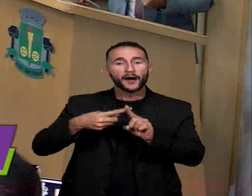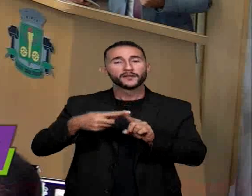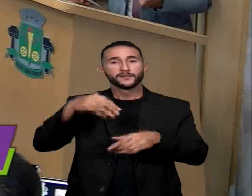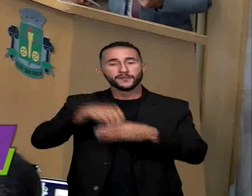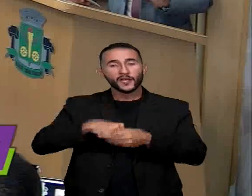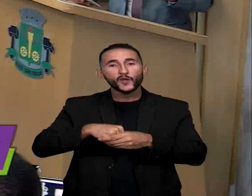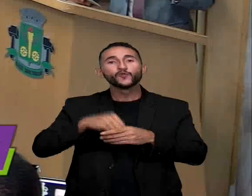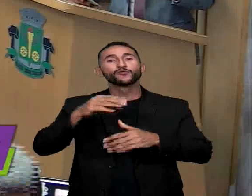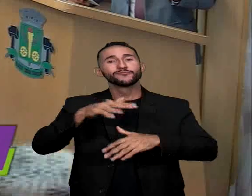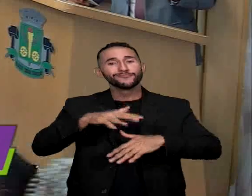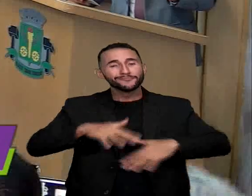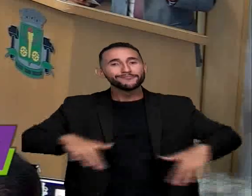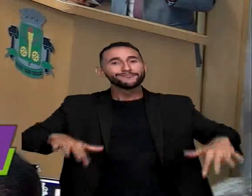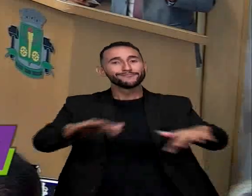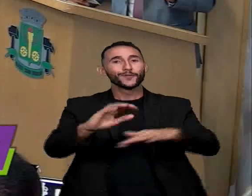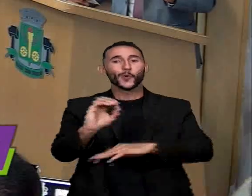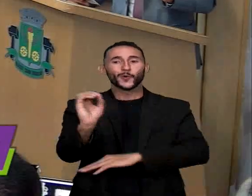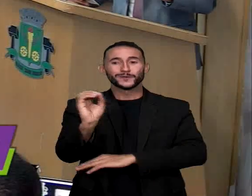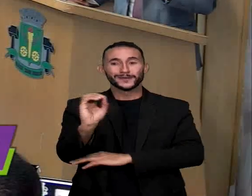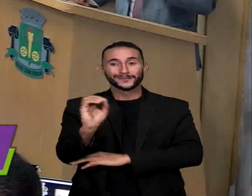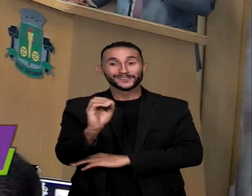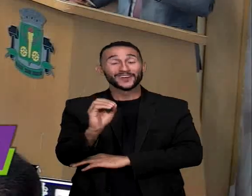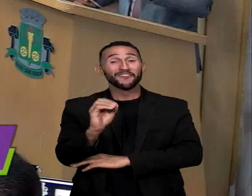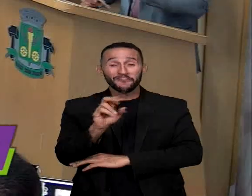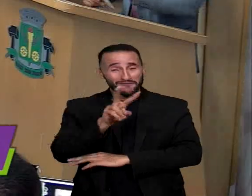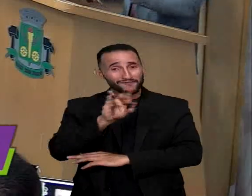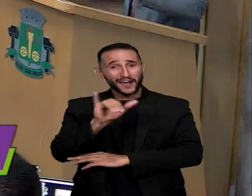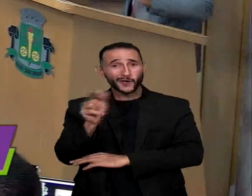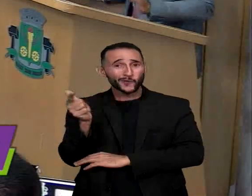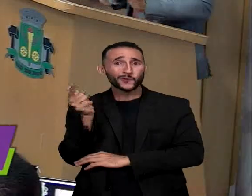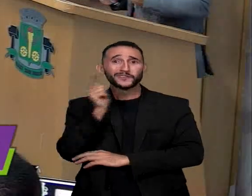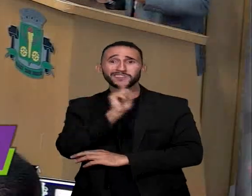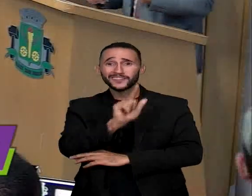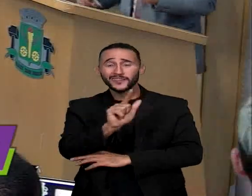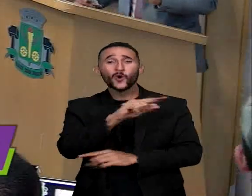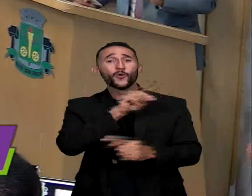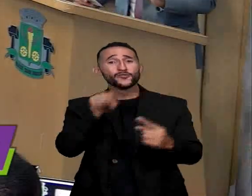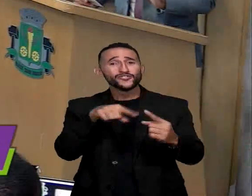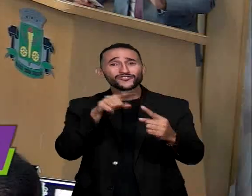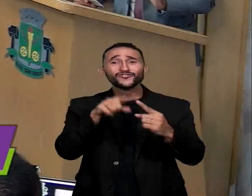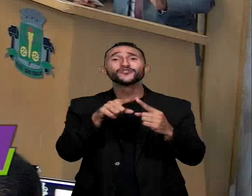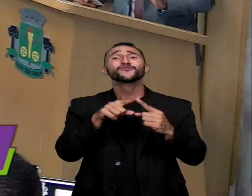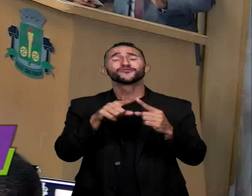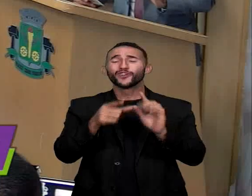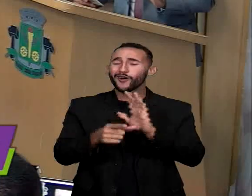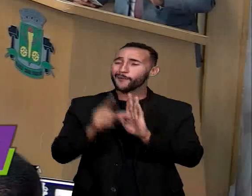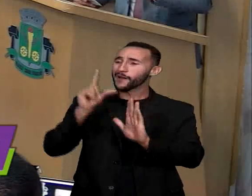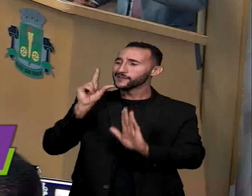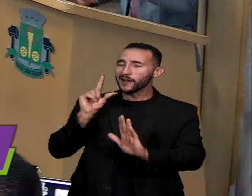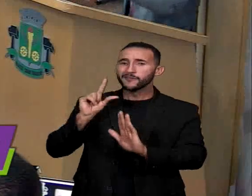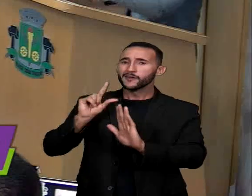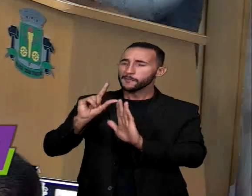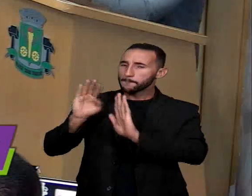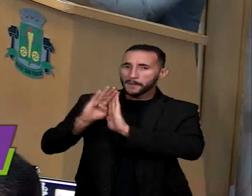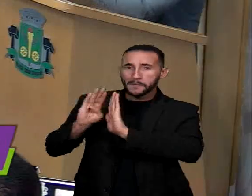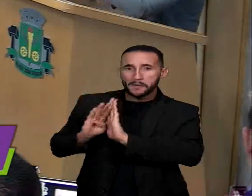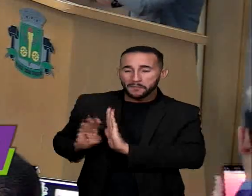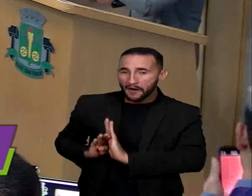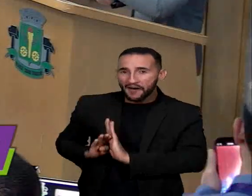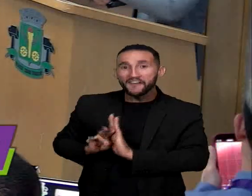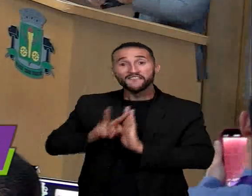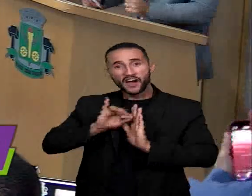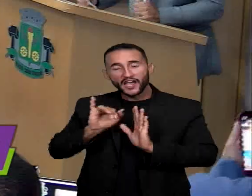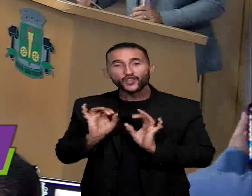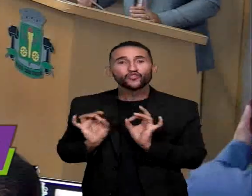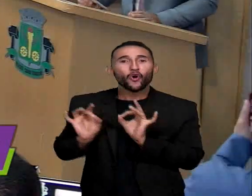nossa demanda que a gente precisa atender ou seja a gente vai conseguir cumprir atender toda a nossa demanda com essas parcerias e ainda vai sobrar